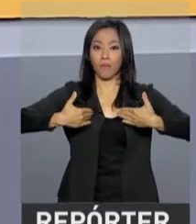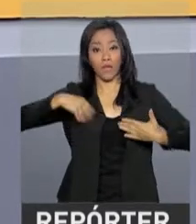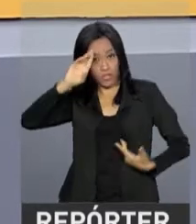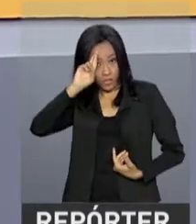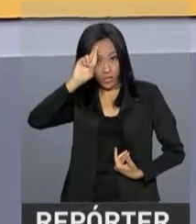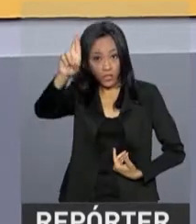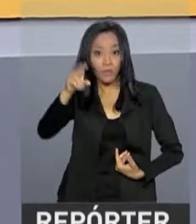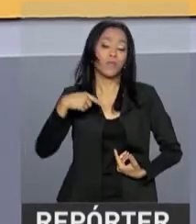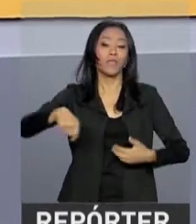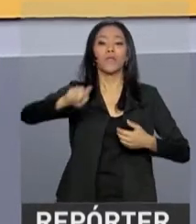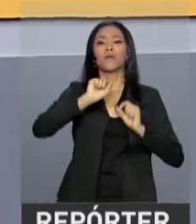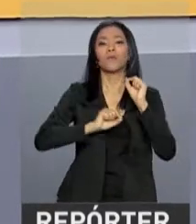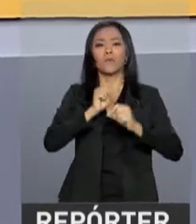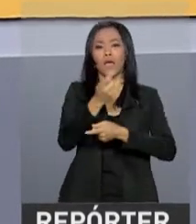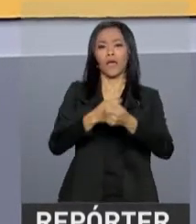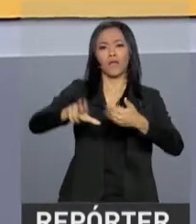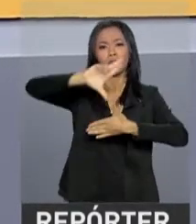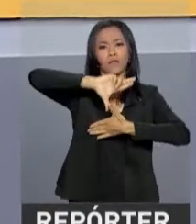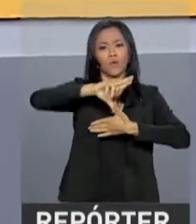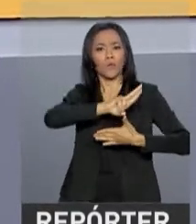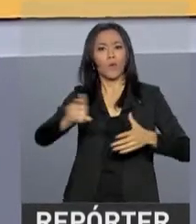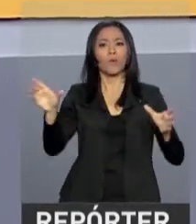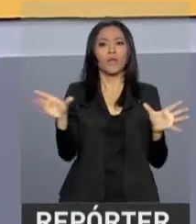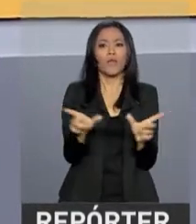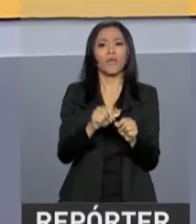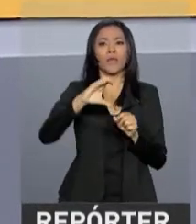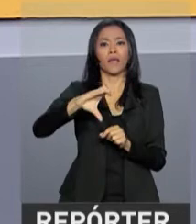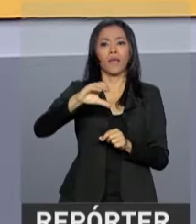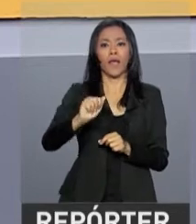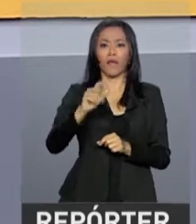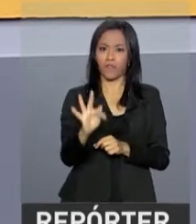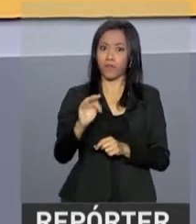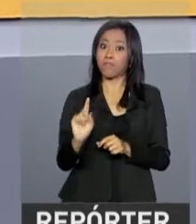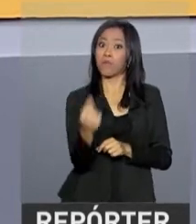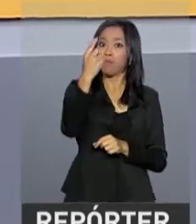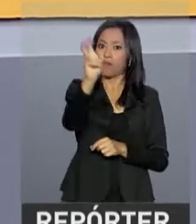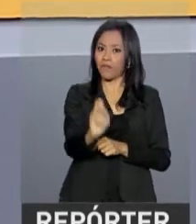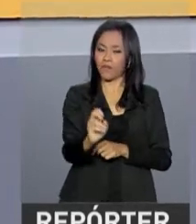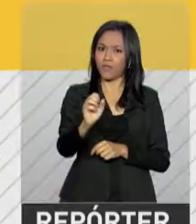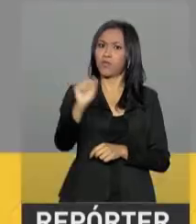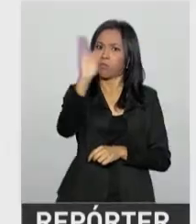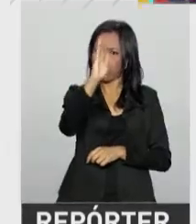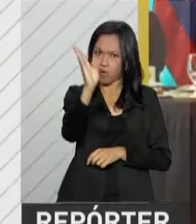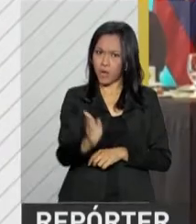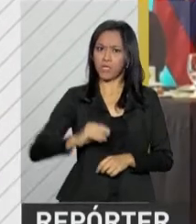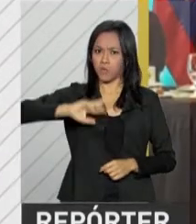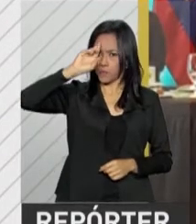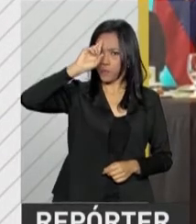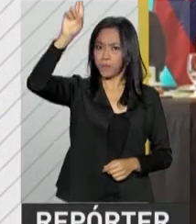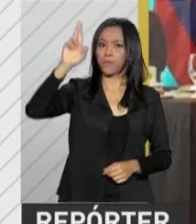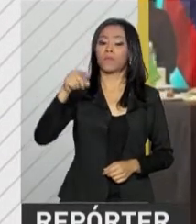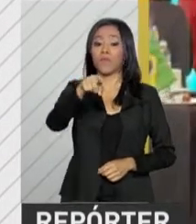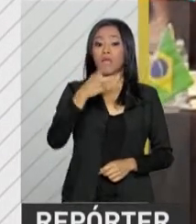da américa latina caf essa é a primeira vez que o brasil ocupa o cargo máximo na diretoria durante a posse de oliveira